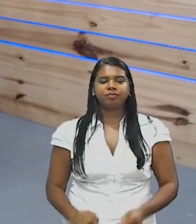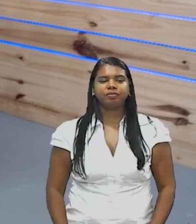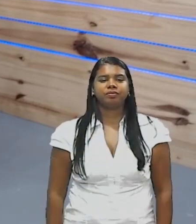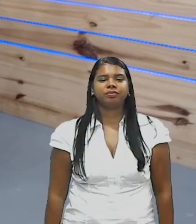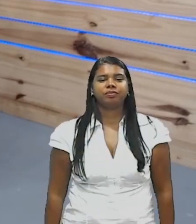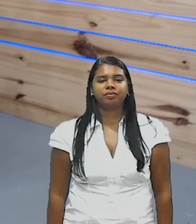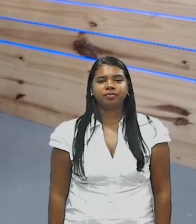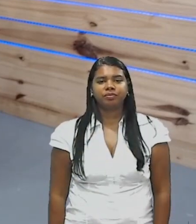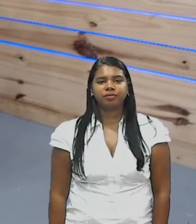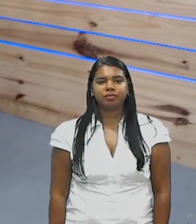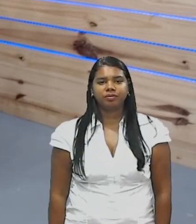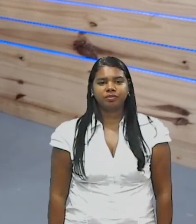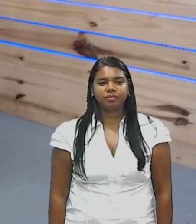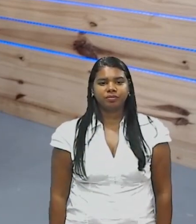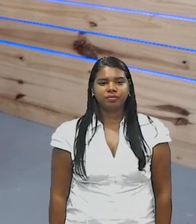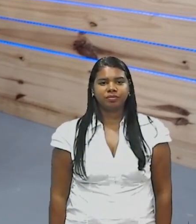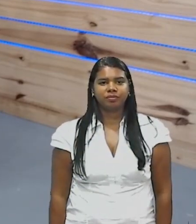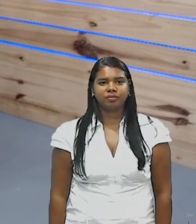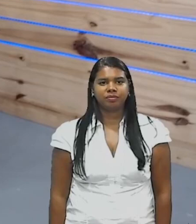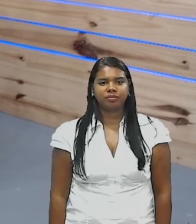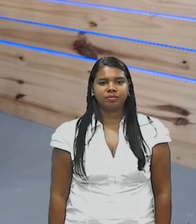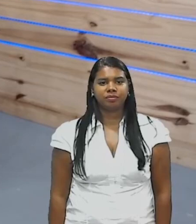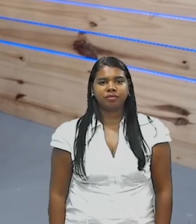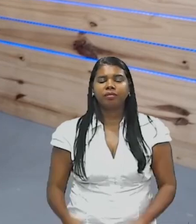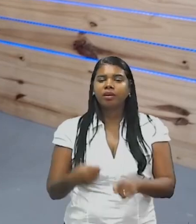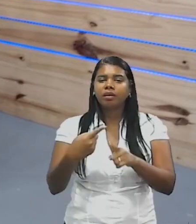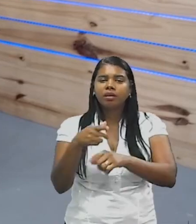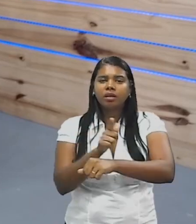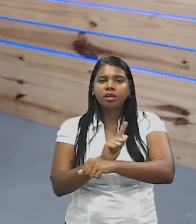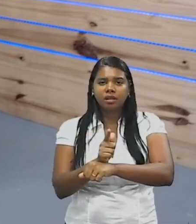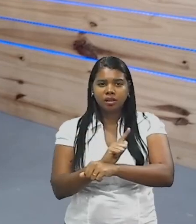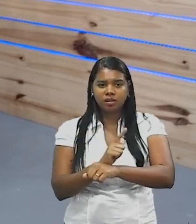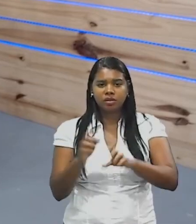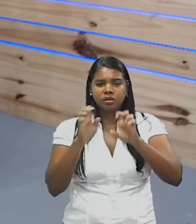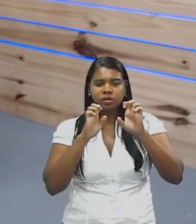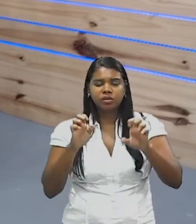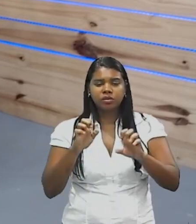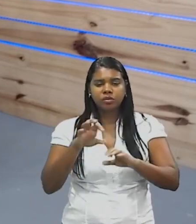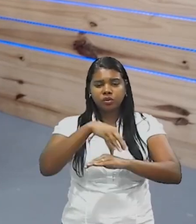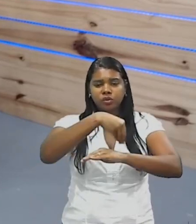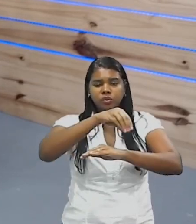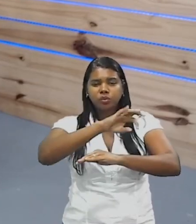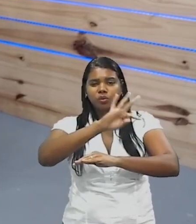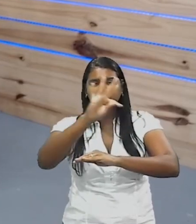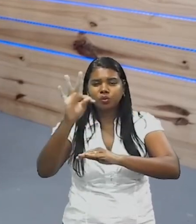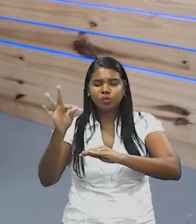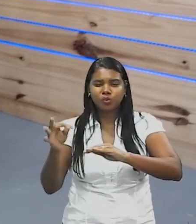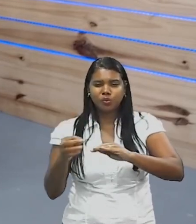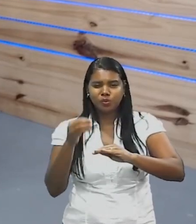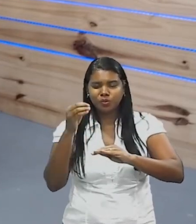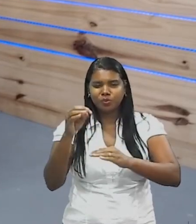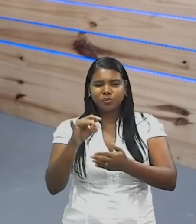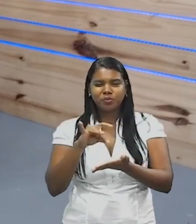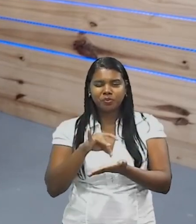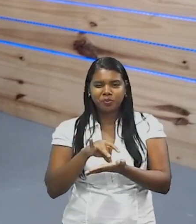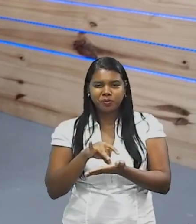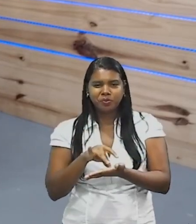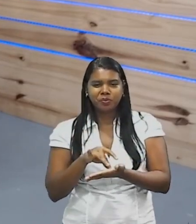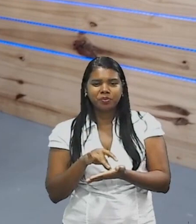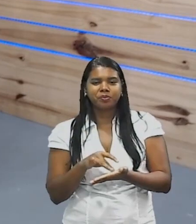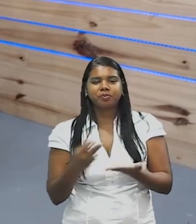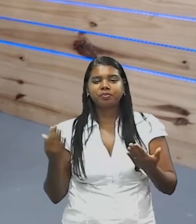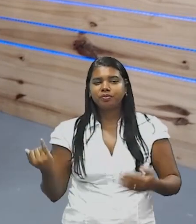primam. Tem algo a acrescentar? Porque a gestão de marketing, ela permeia ali por todos, né? Justamente. Enquanto